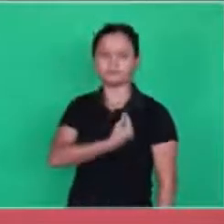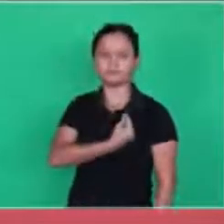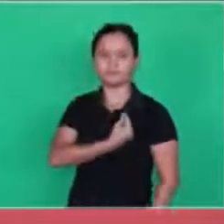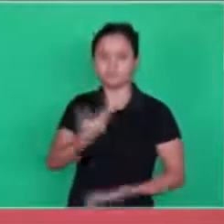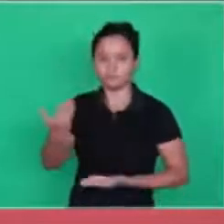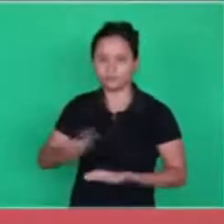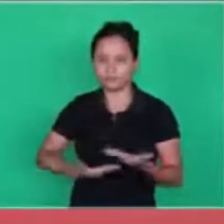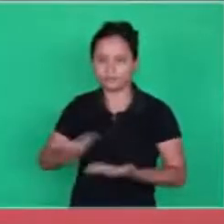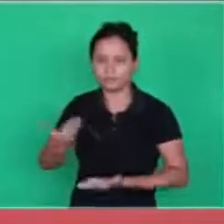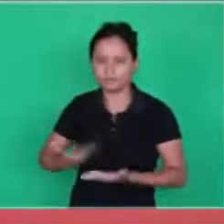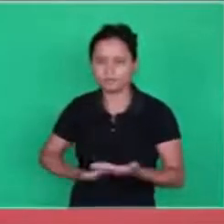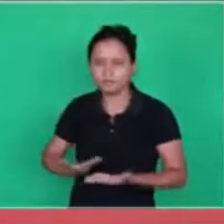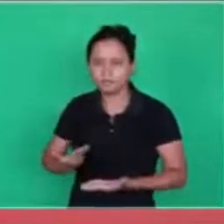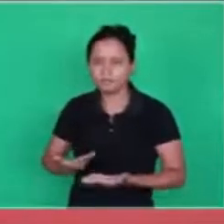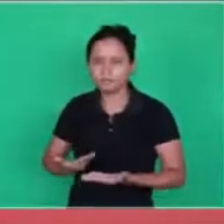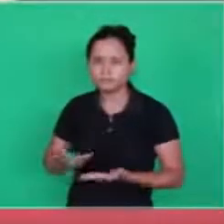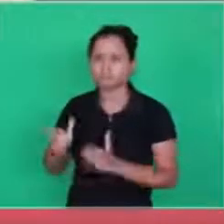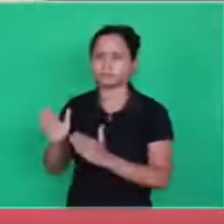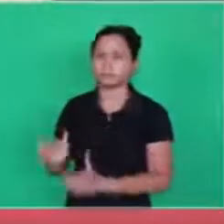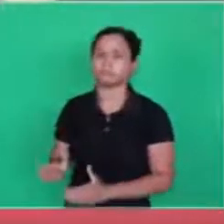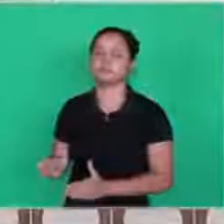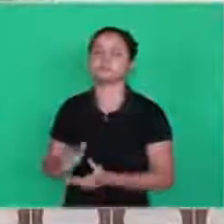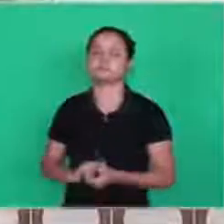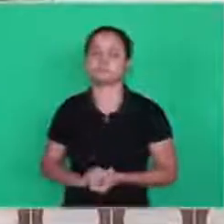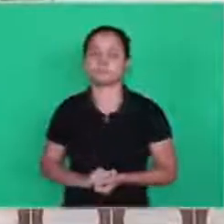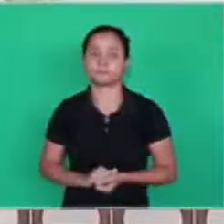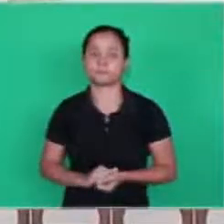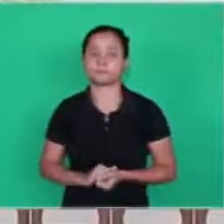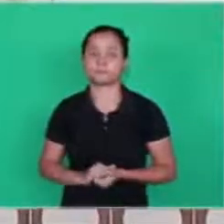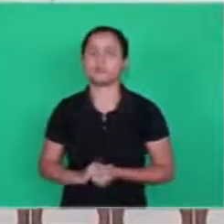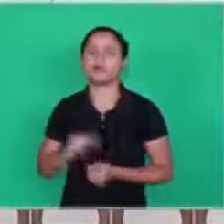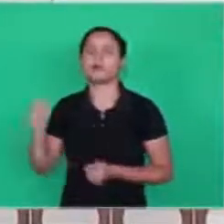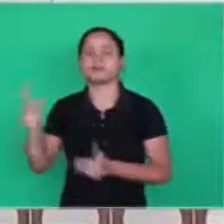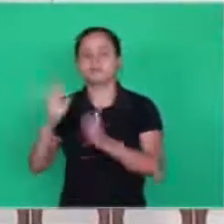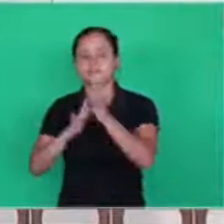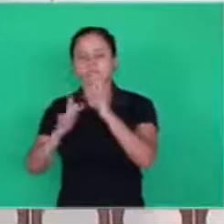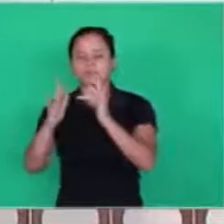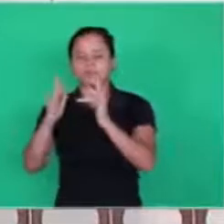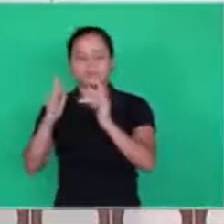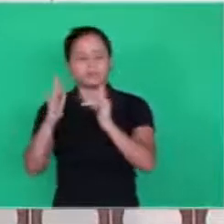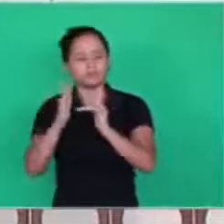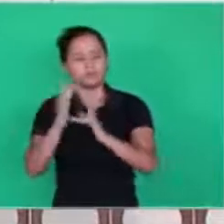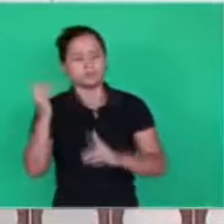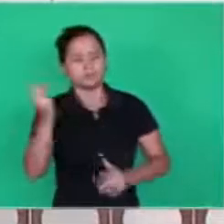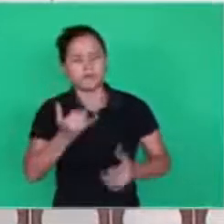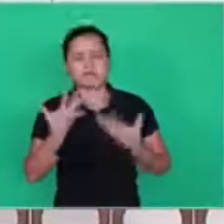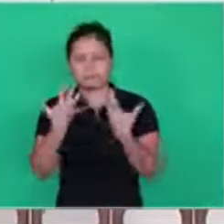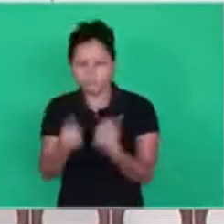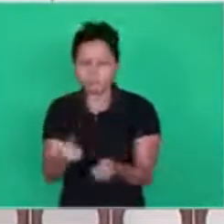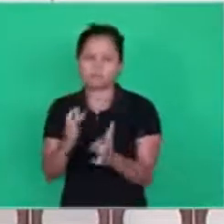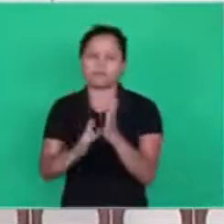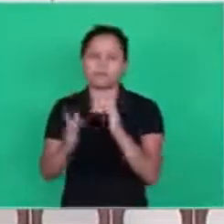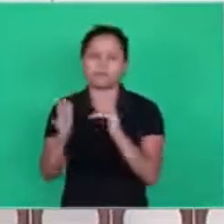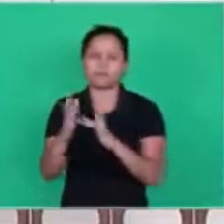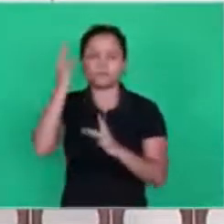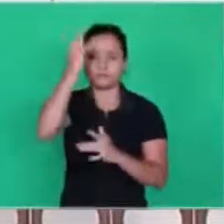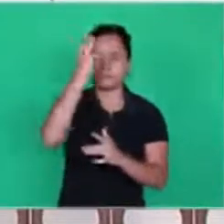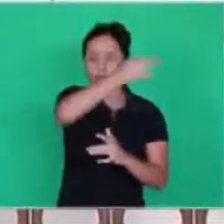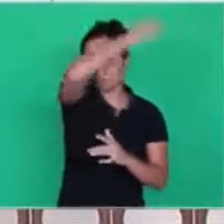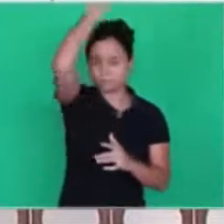pega Jesus e você aceita Jesus, o Espírito Santo